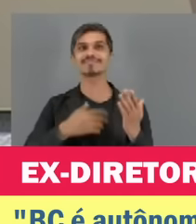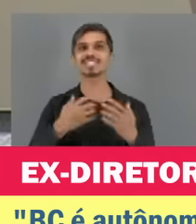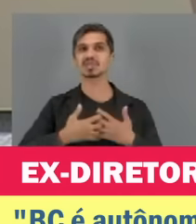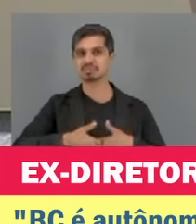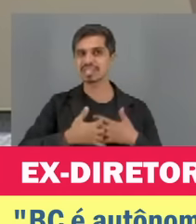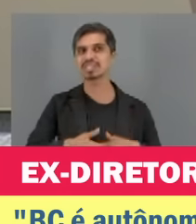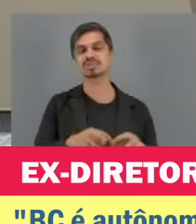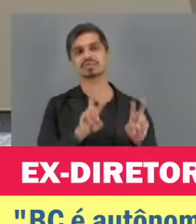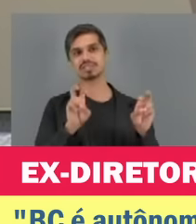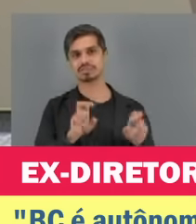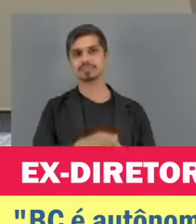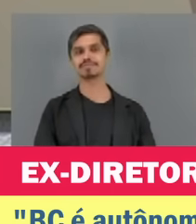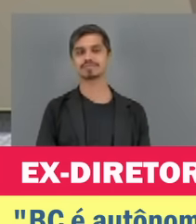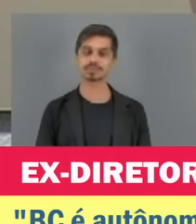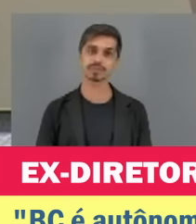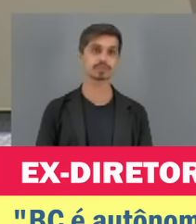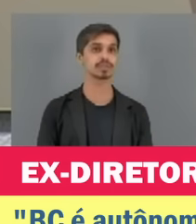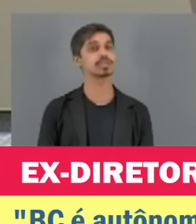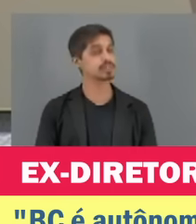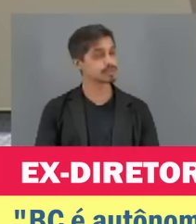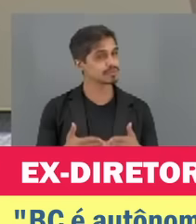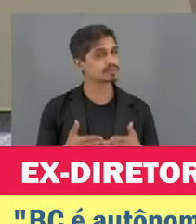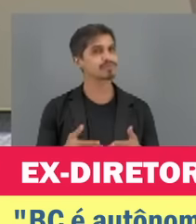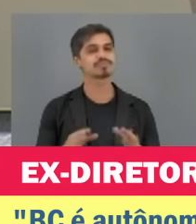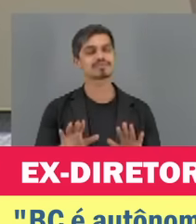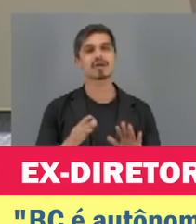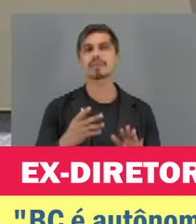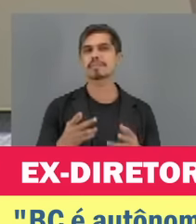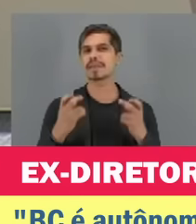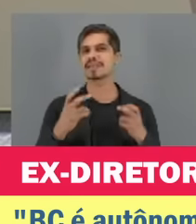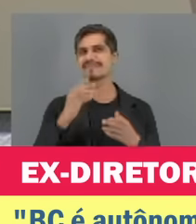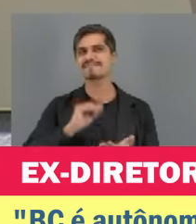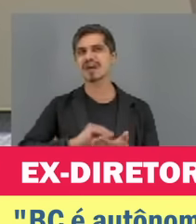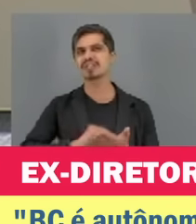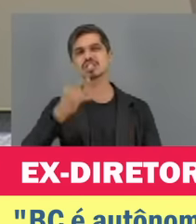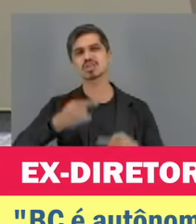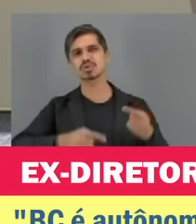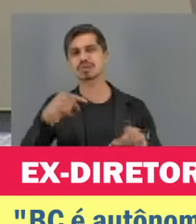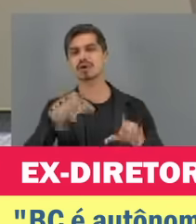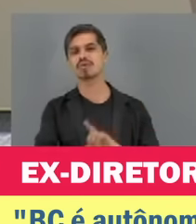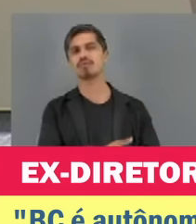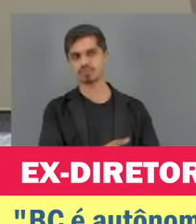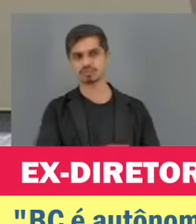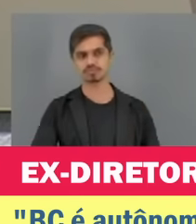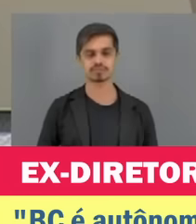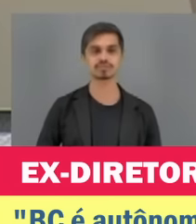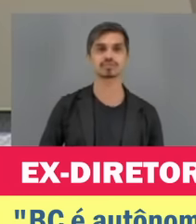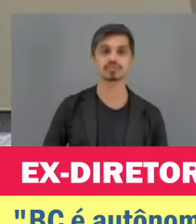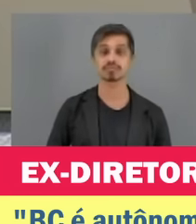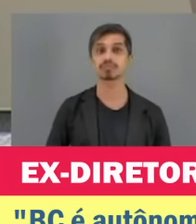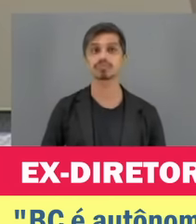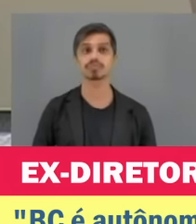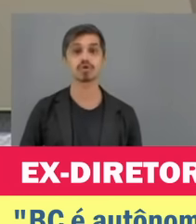tema. E, se permite dizer, também tive a impressão de que falta uma discussão mais aprofundada da questão. Foi muito oportuno